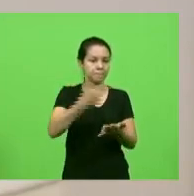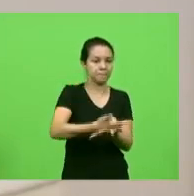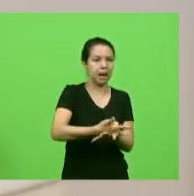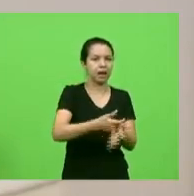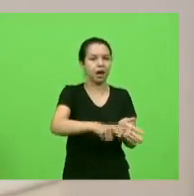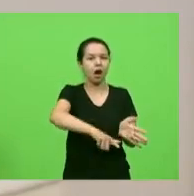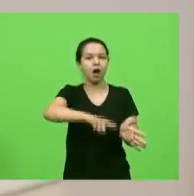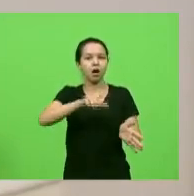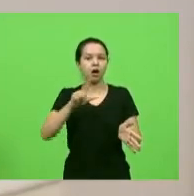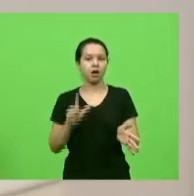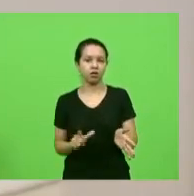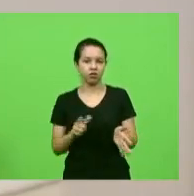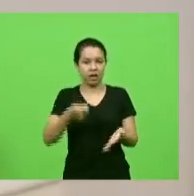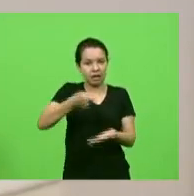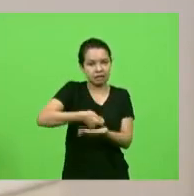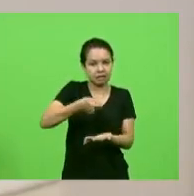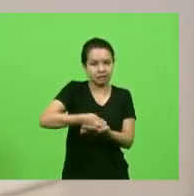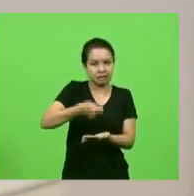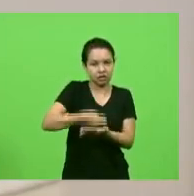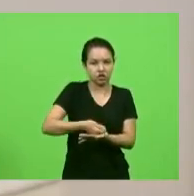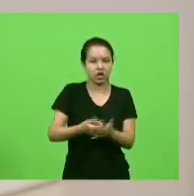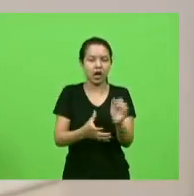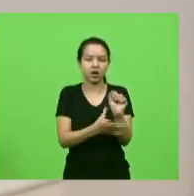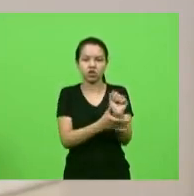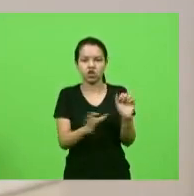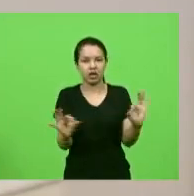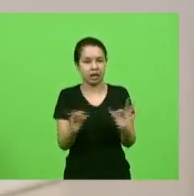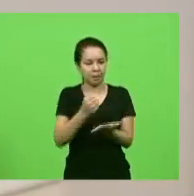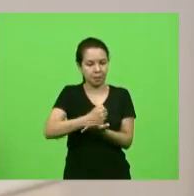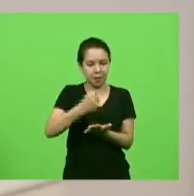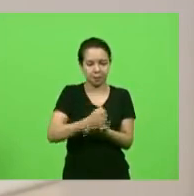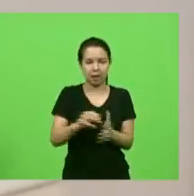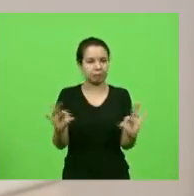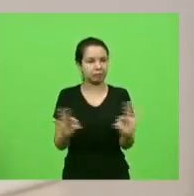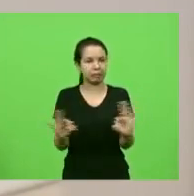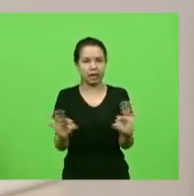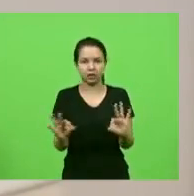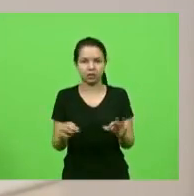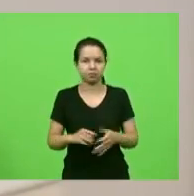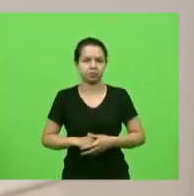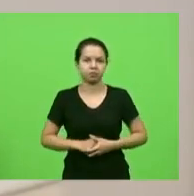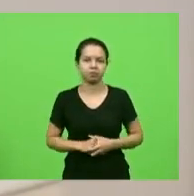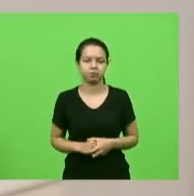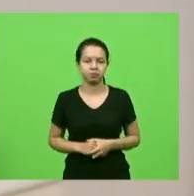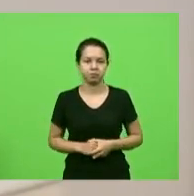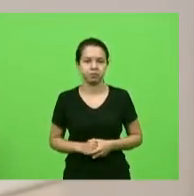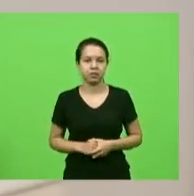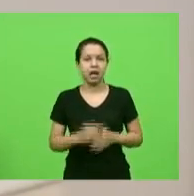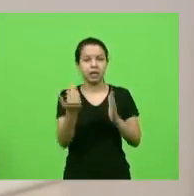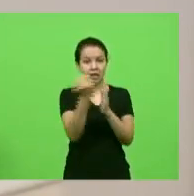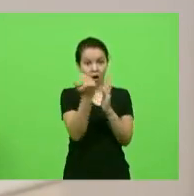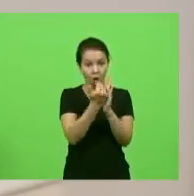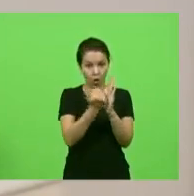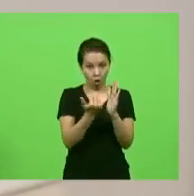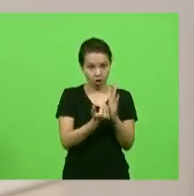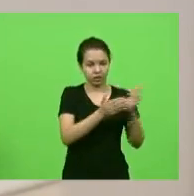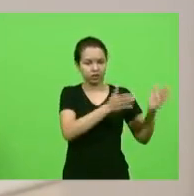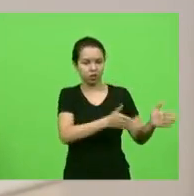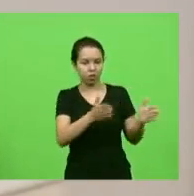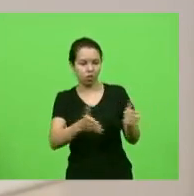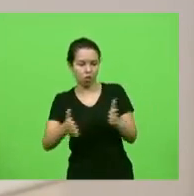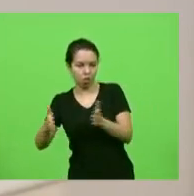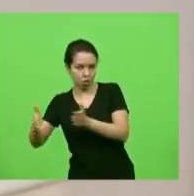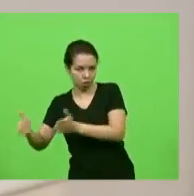e sem a exigência de qualquer garantia contratual pelo Estado. Na ordem cronológica, excelências, e tudo isso está